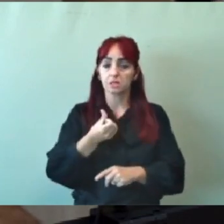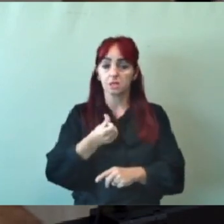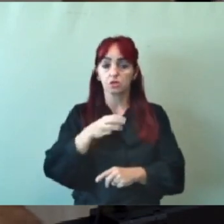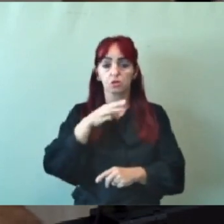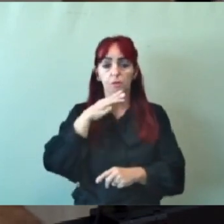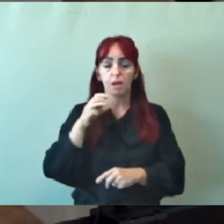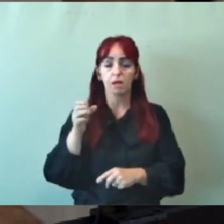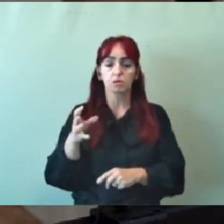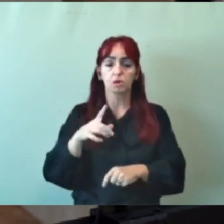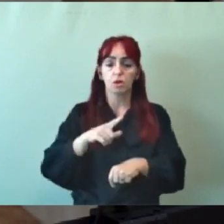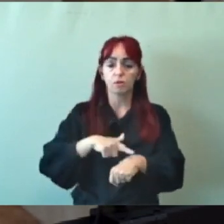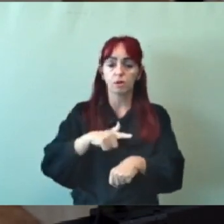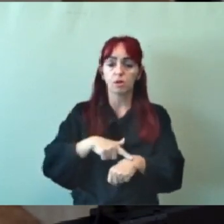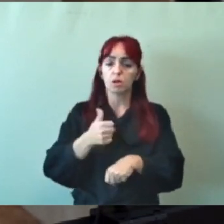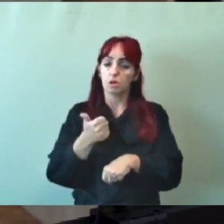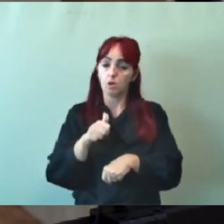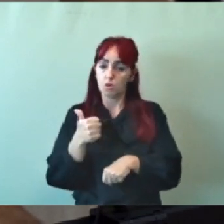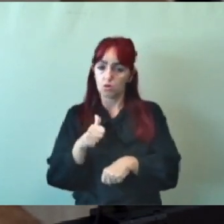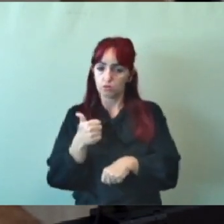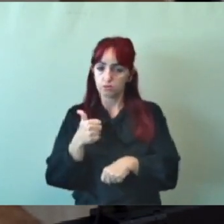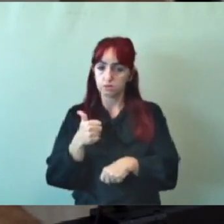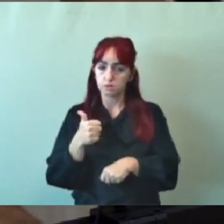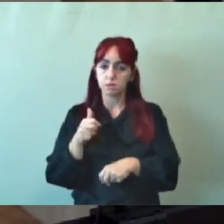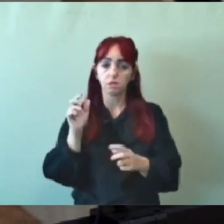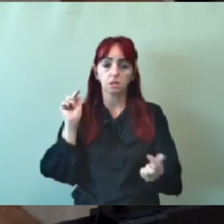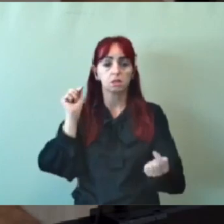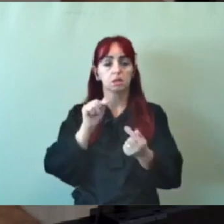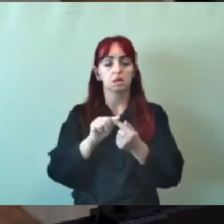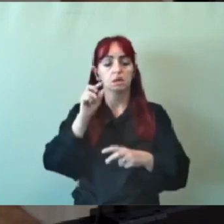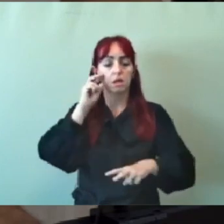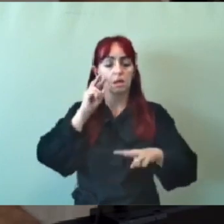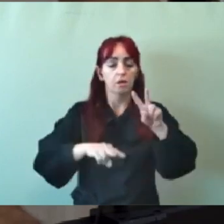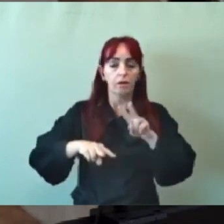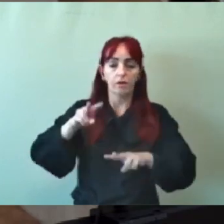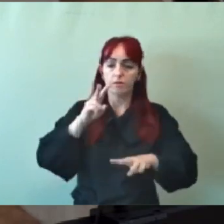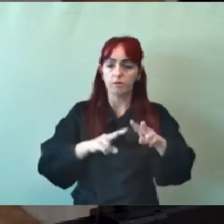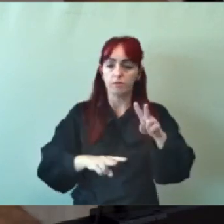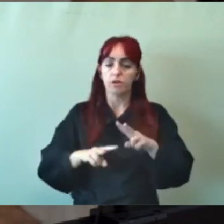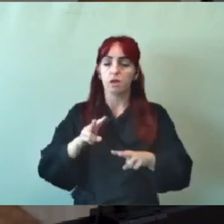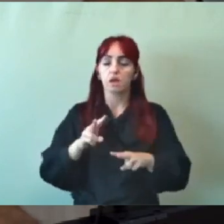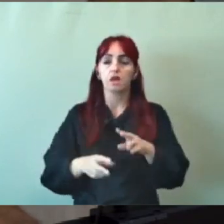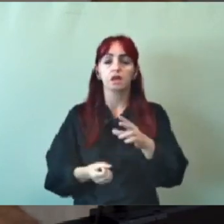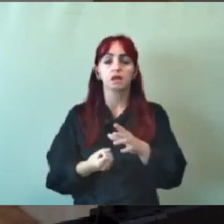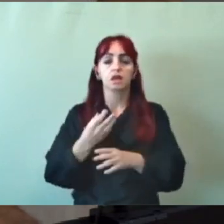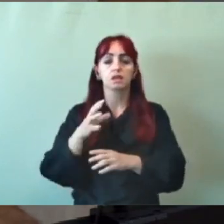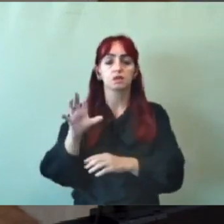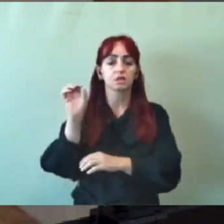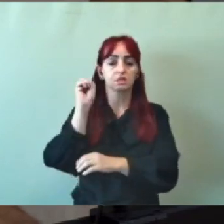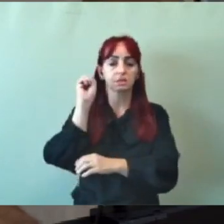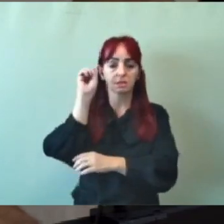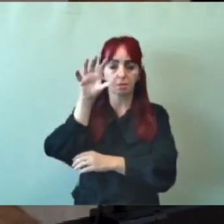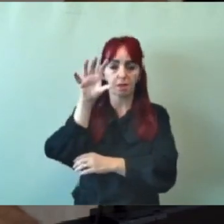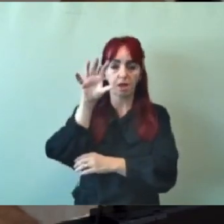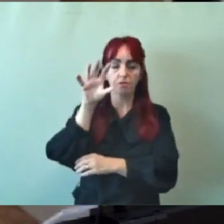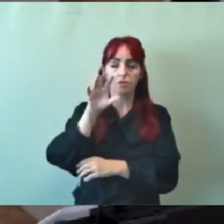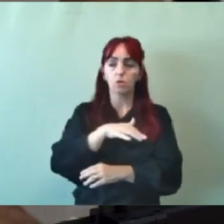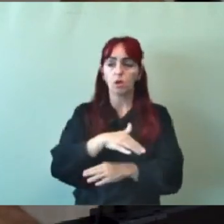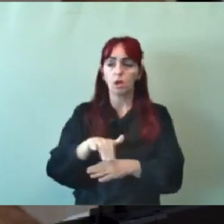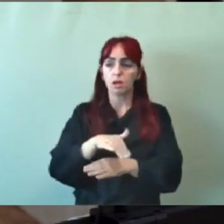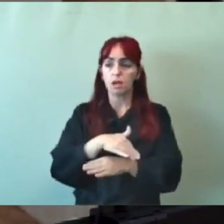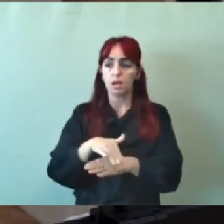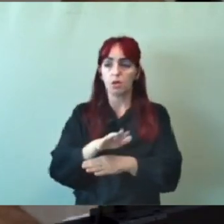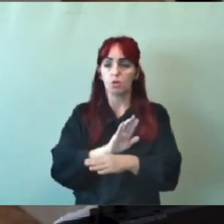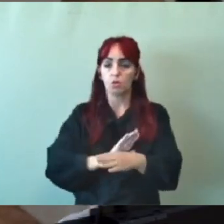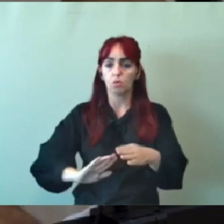11h. Finalidade, verificar a possibilidade de instalação de semáforo na rua Esther de Lima com a rua Arthur Guimarães, no bairro Santa Cruz,